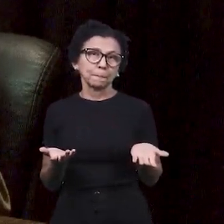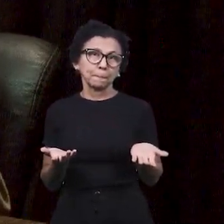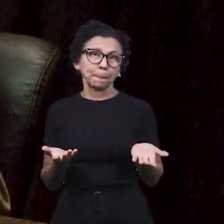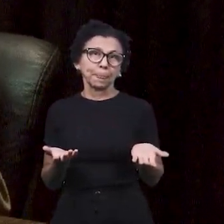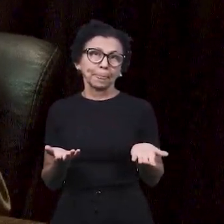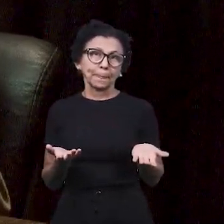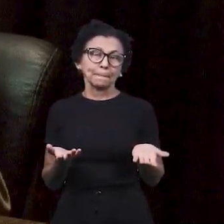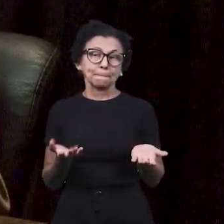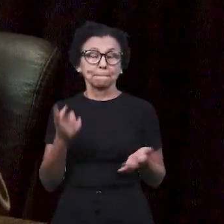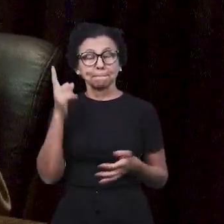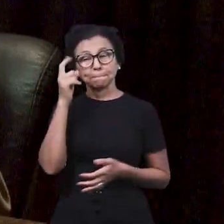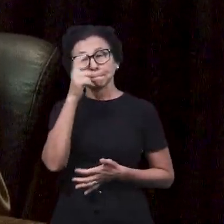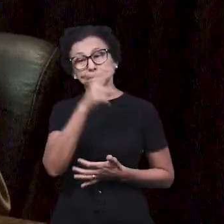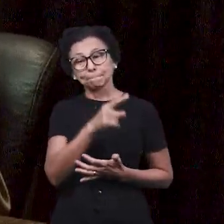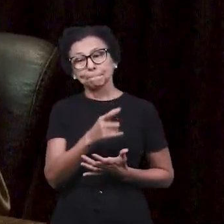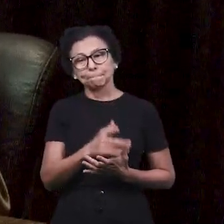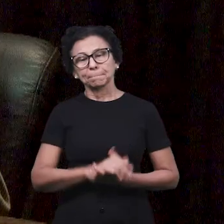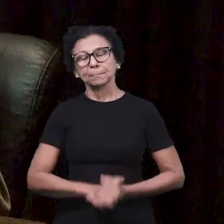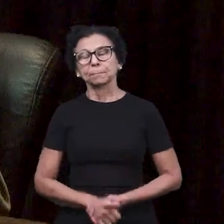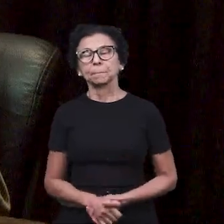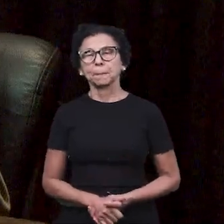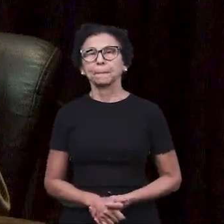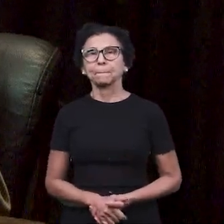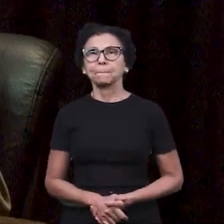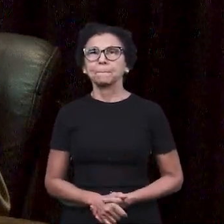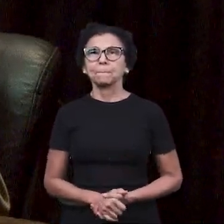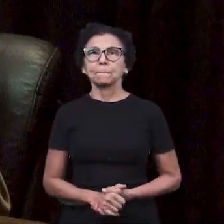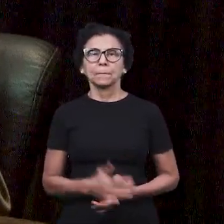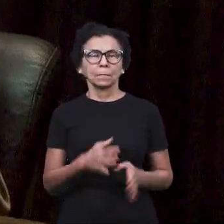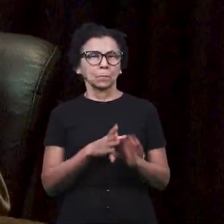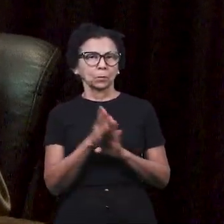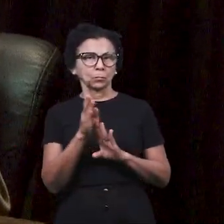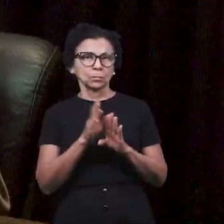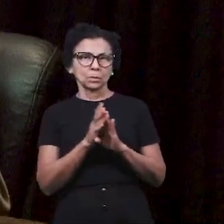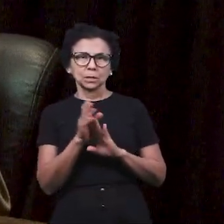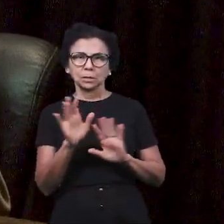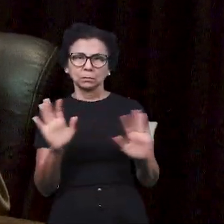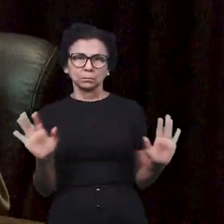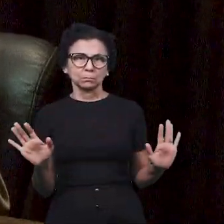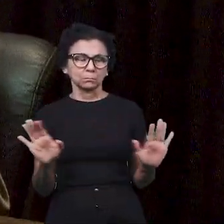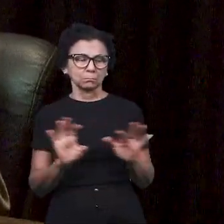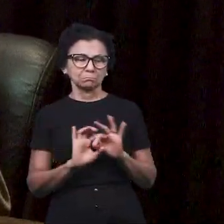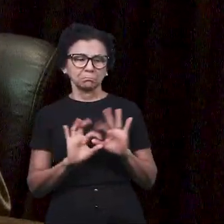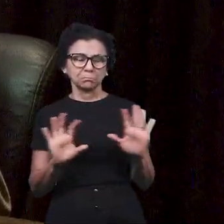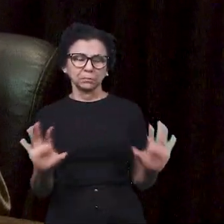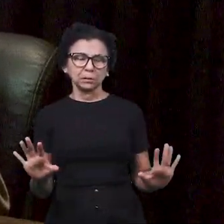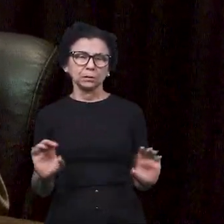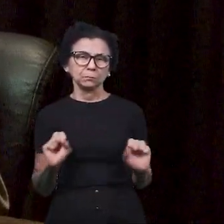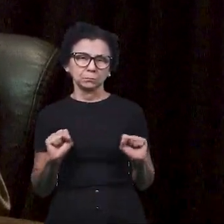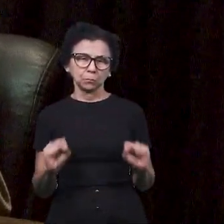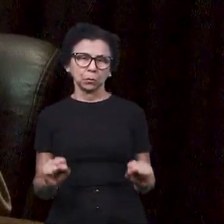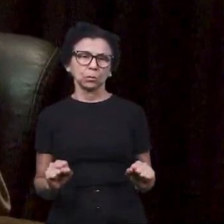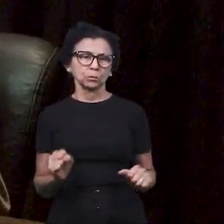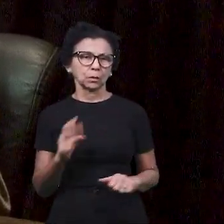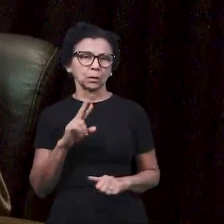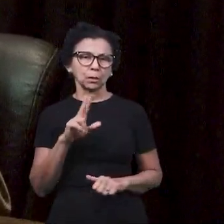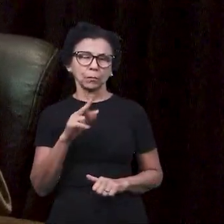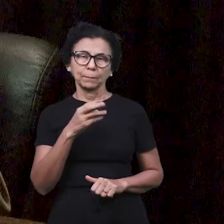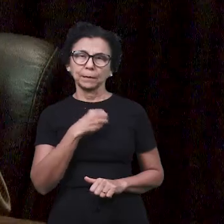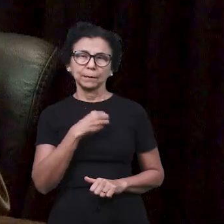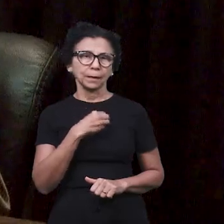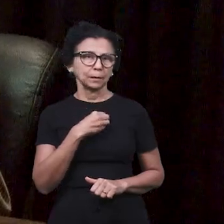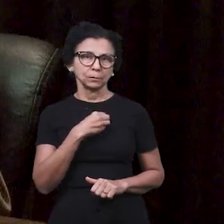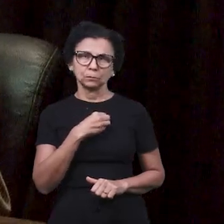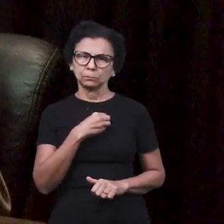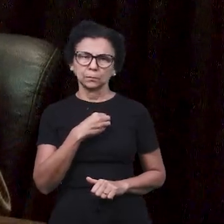Olha que coisa difícil, né? Então, a gente aconselha. Então é o seguinte, vocês podem namorar, não tem dificuldade nenhuma, não é pecado,